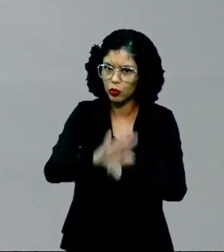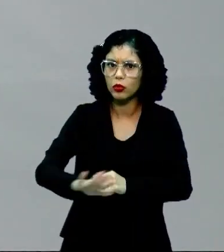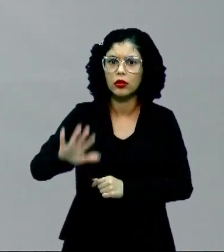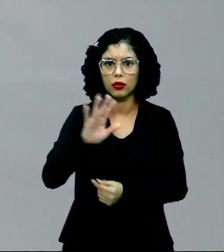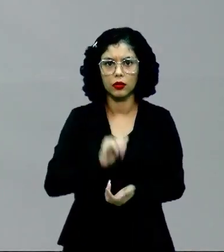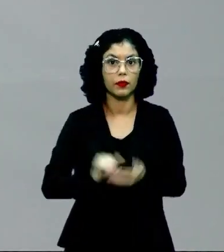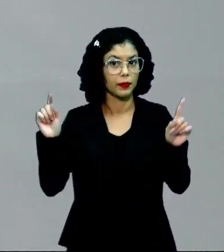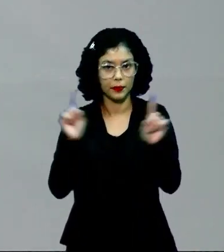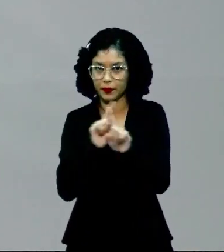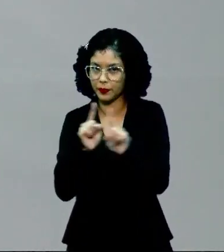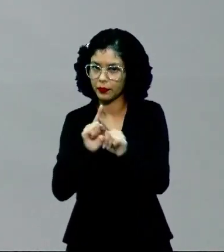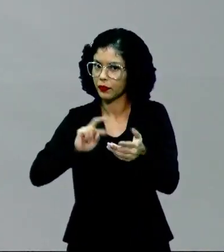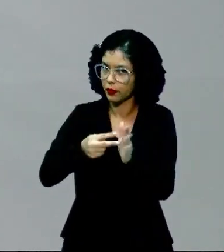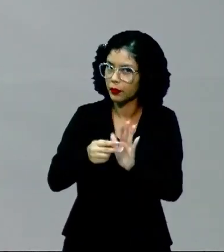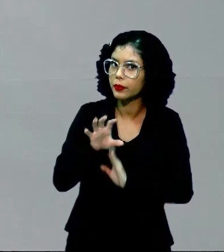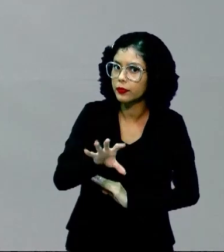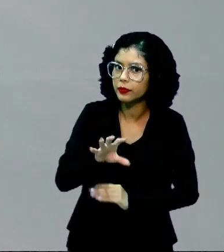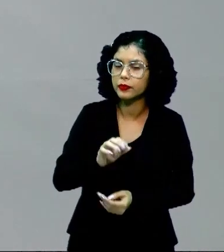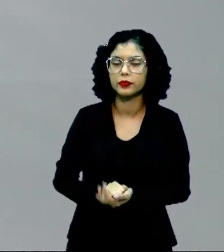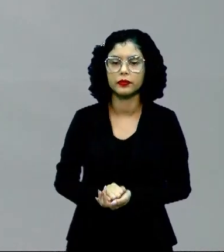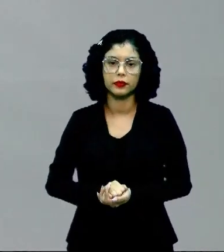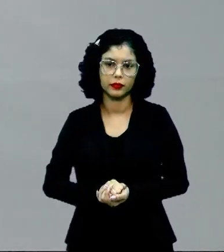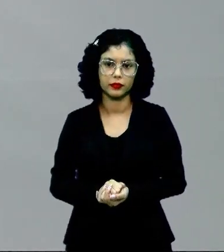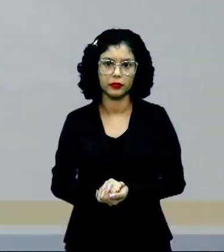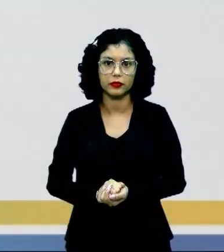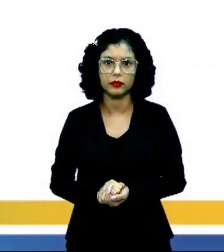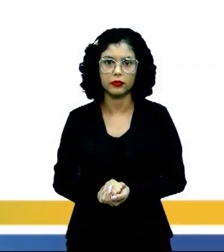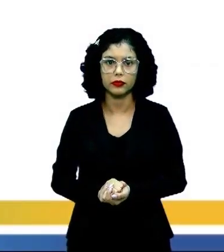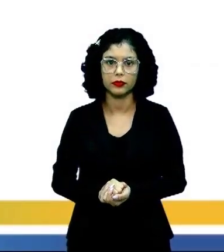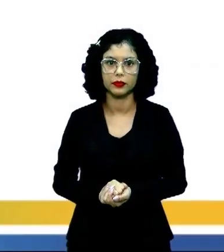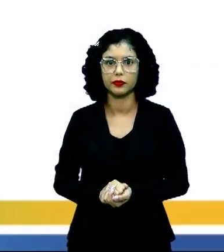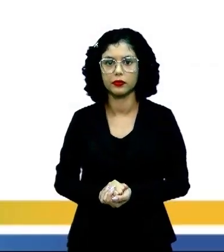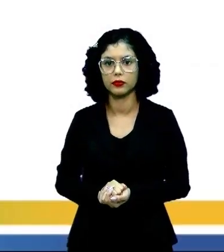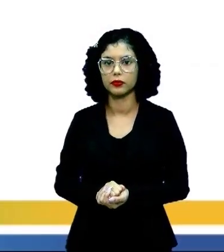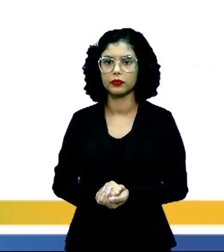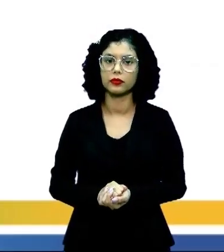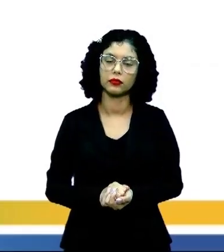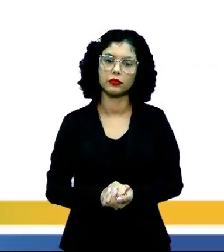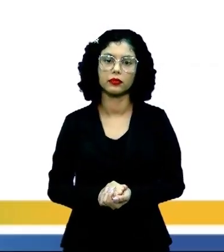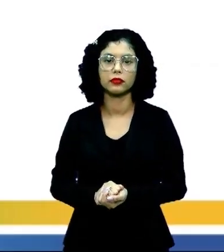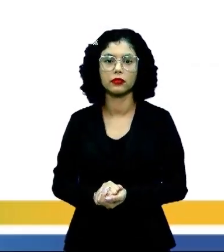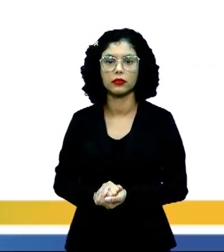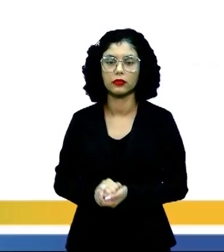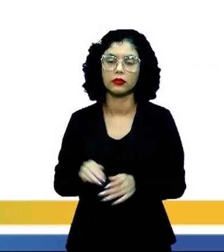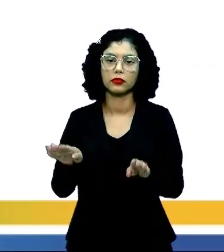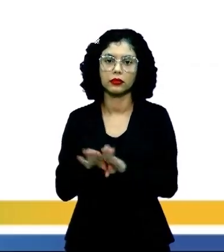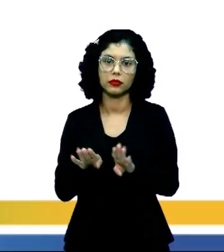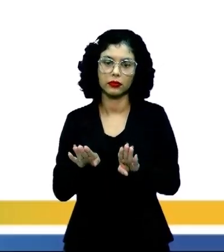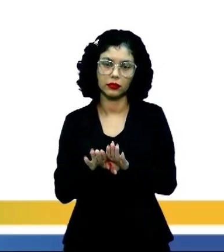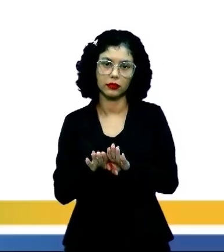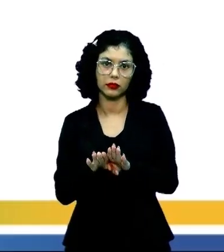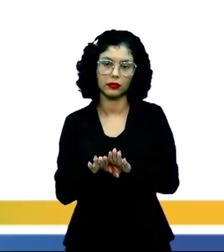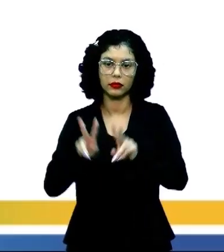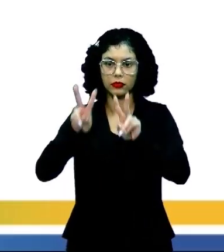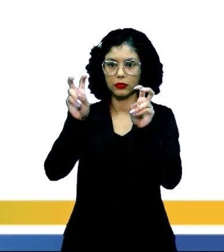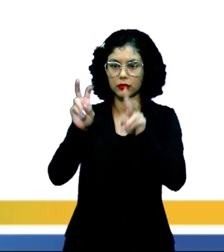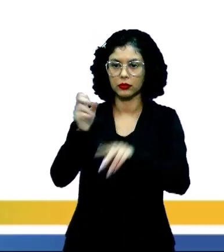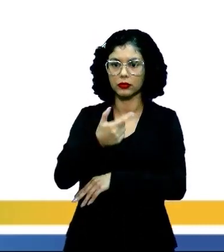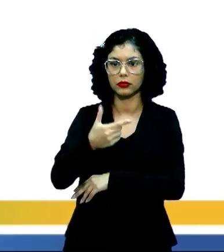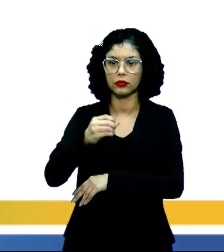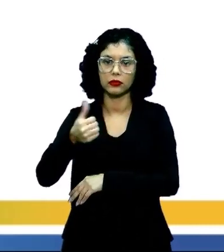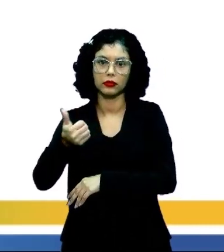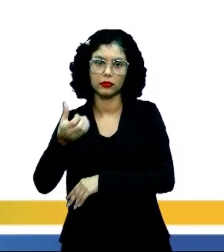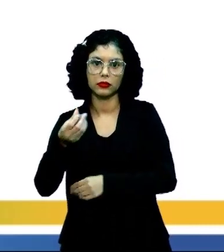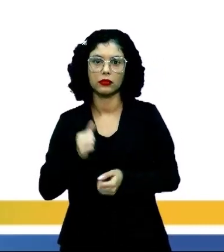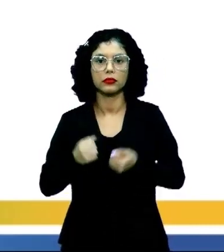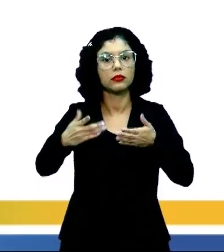mundo? Não, não é isso. Vamos ver daqui a pouquinho. Olha, a frase tema de 2016